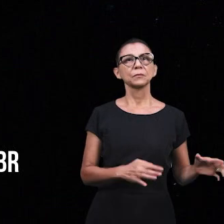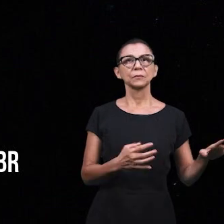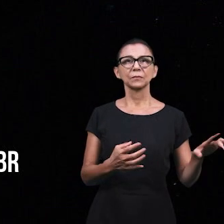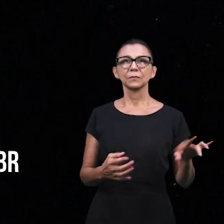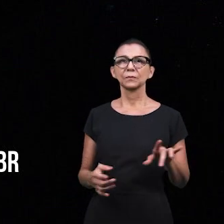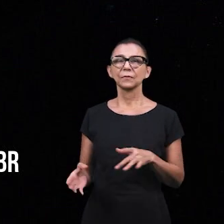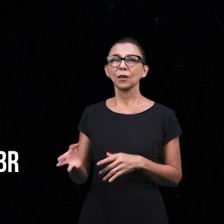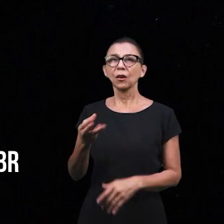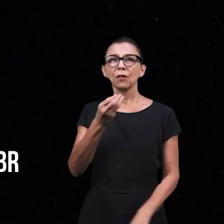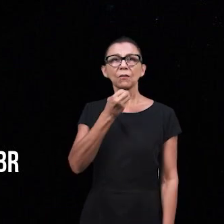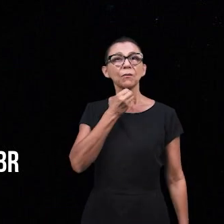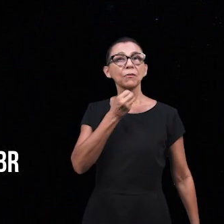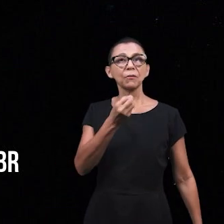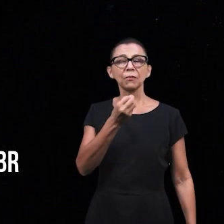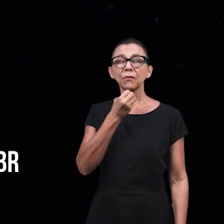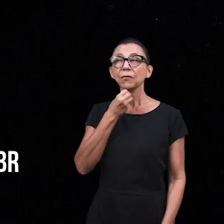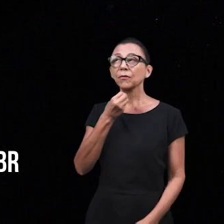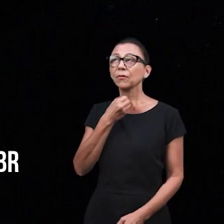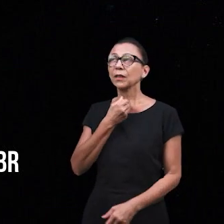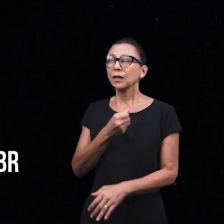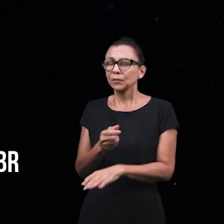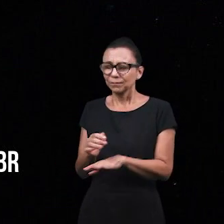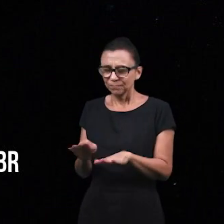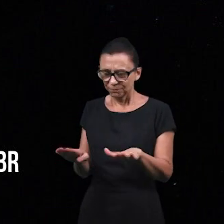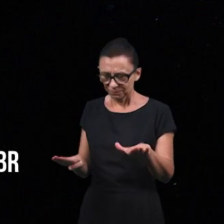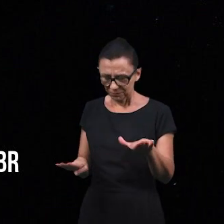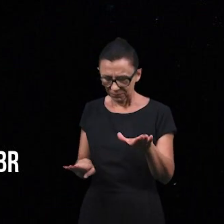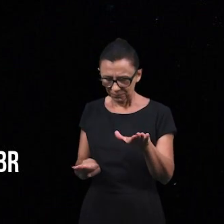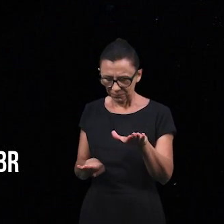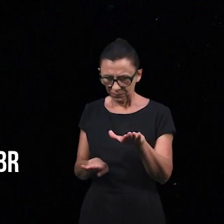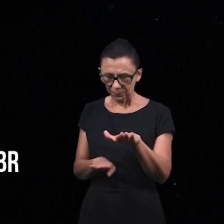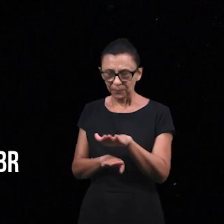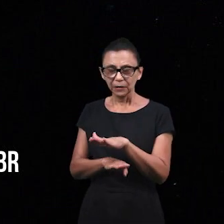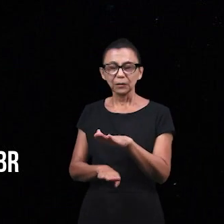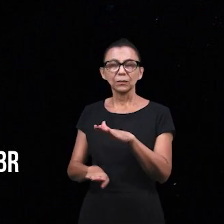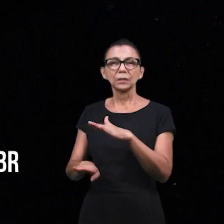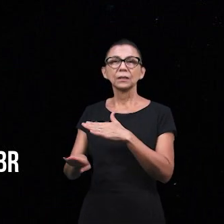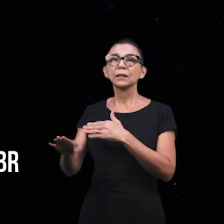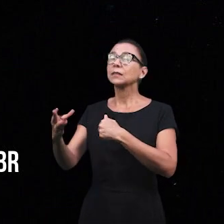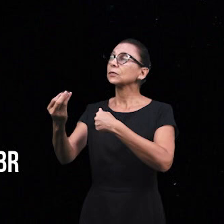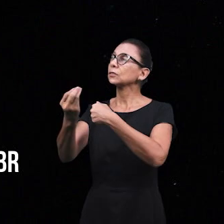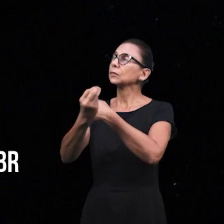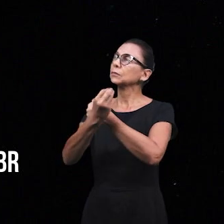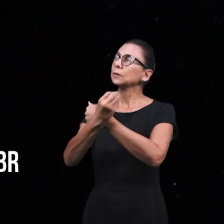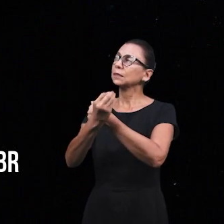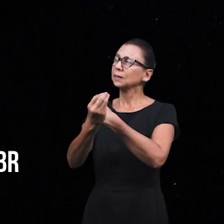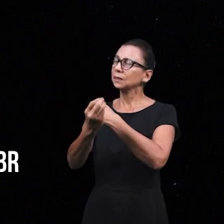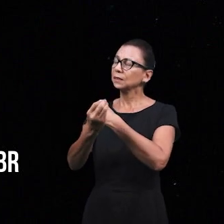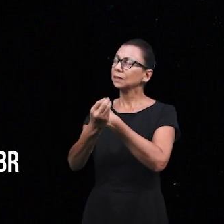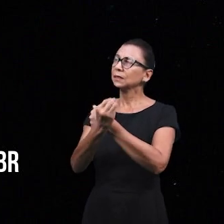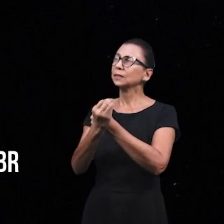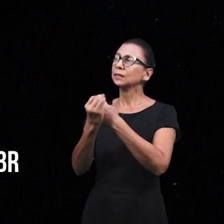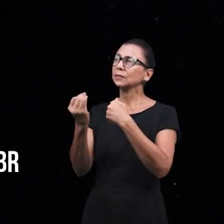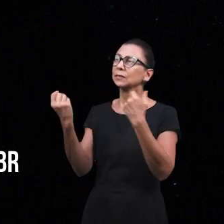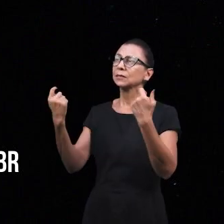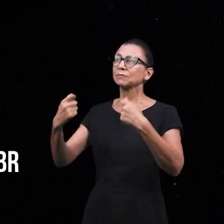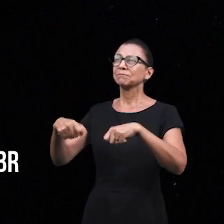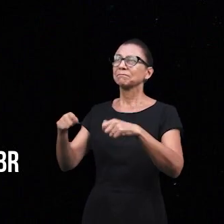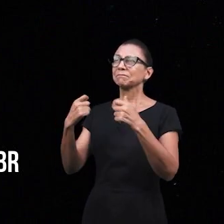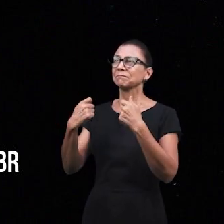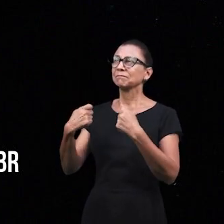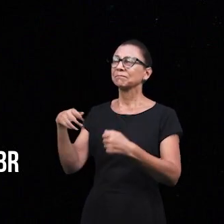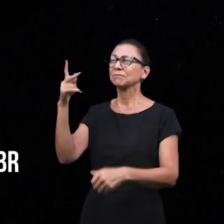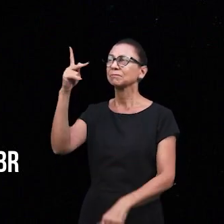Tão frágil, tão pequeno sou, cuida de mim